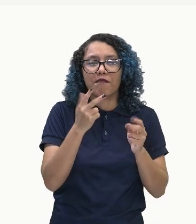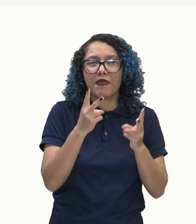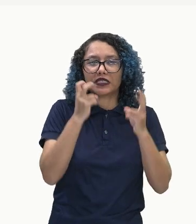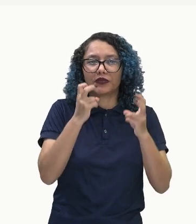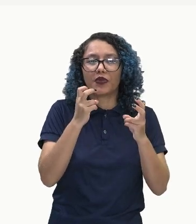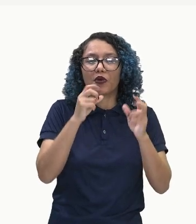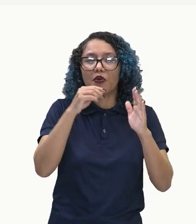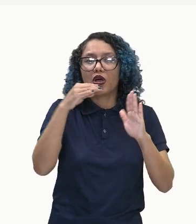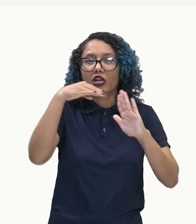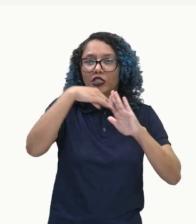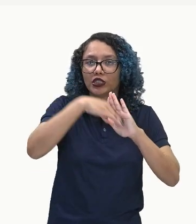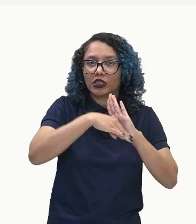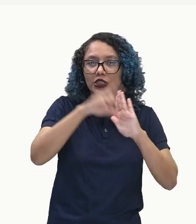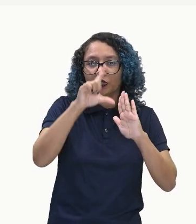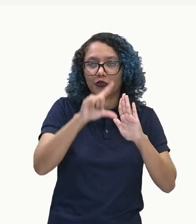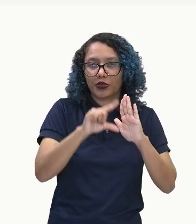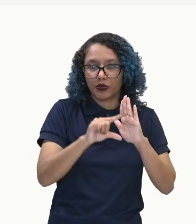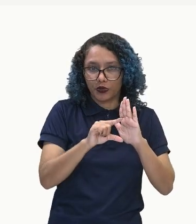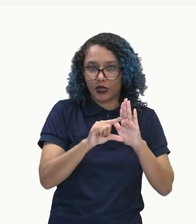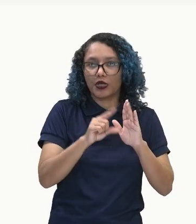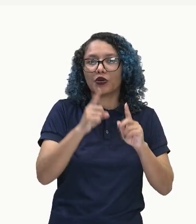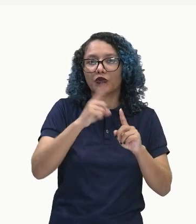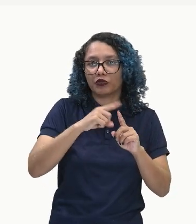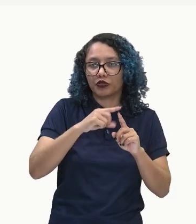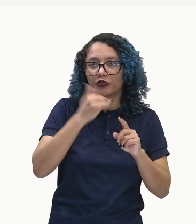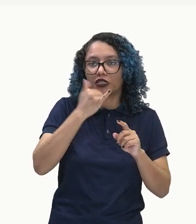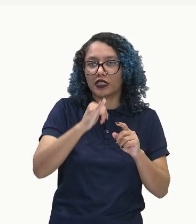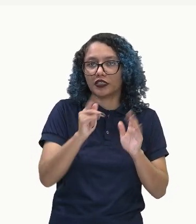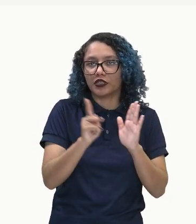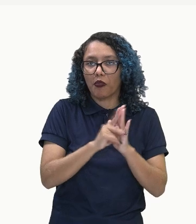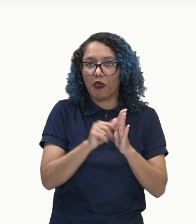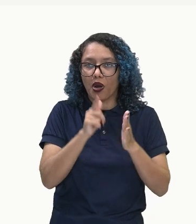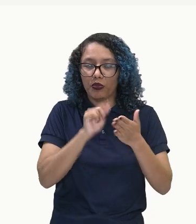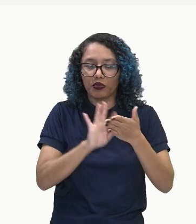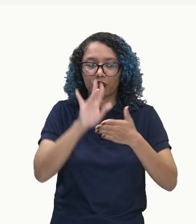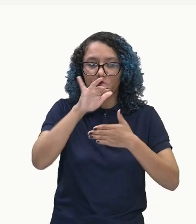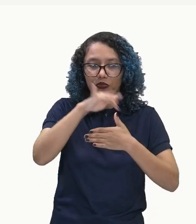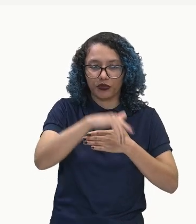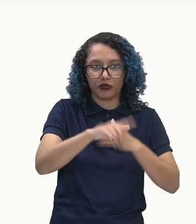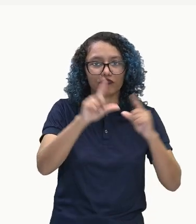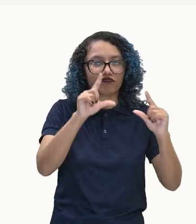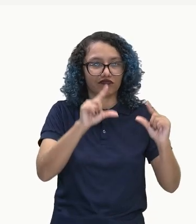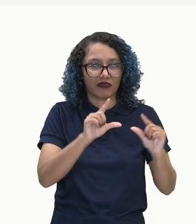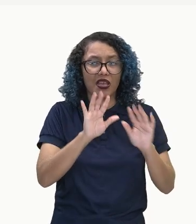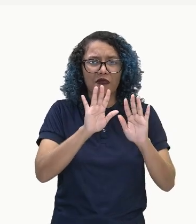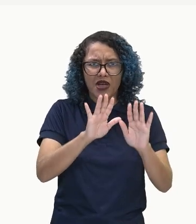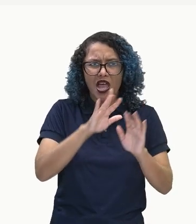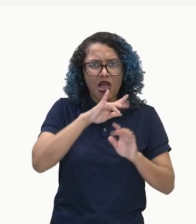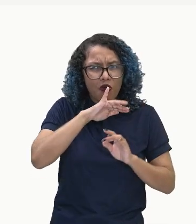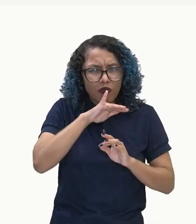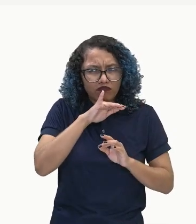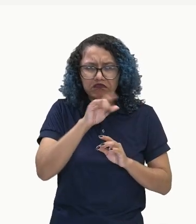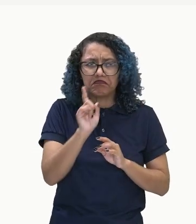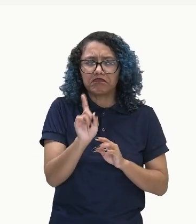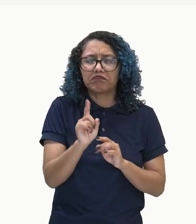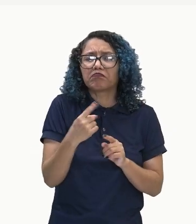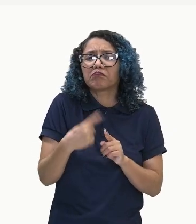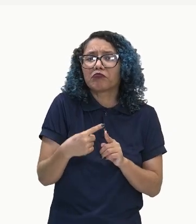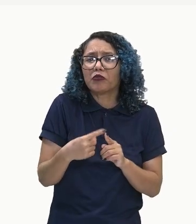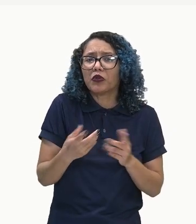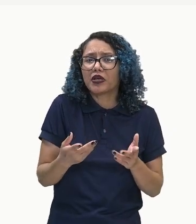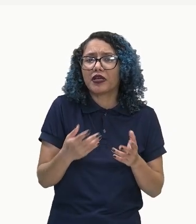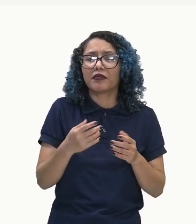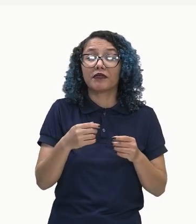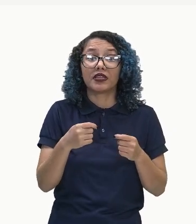do uso de hidrelétricas, de energia gerada por hidrelétricas, tá? Mas isso é ruim? Não, porque a gente observa